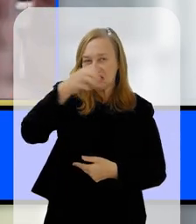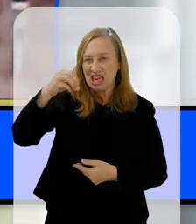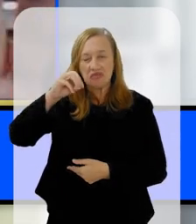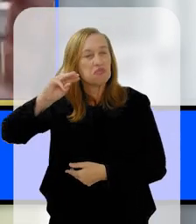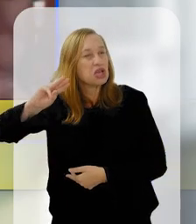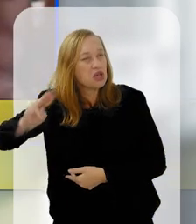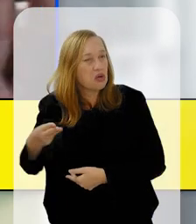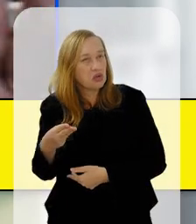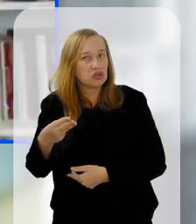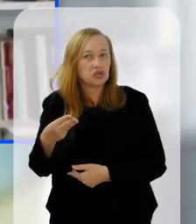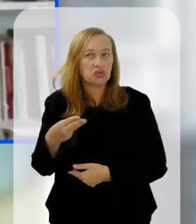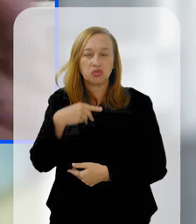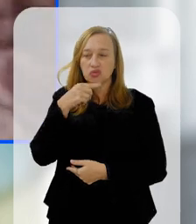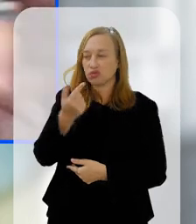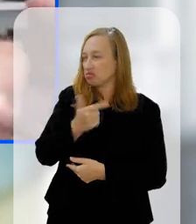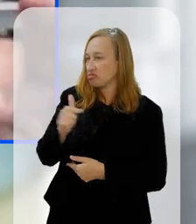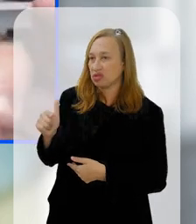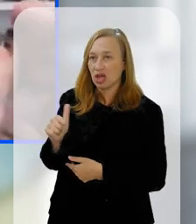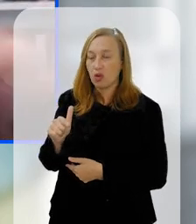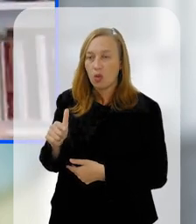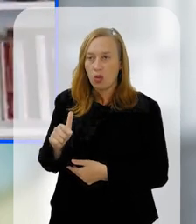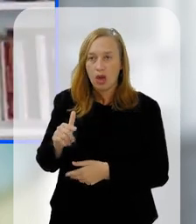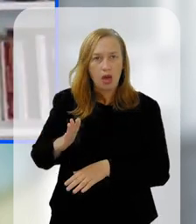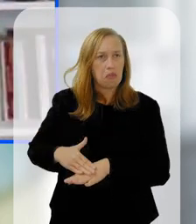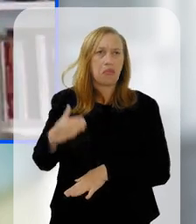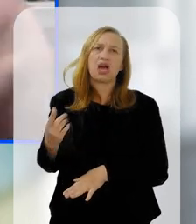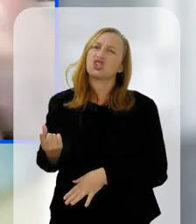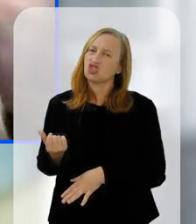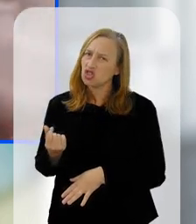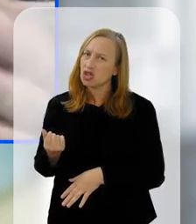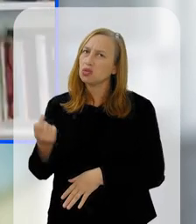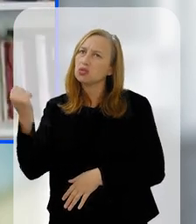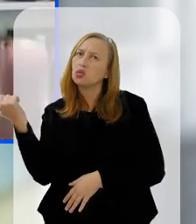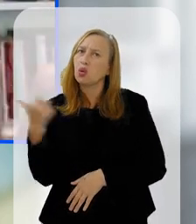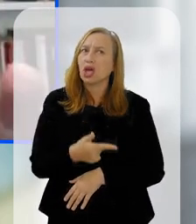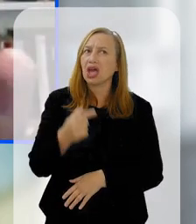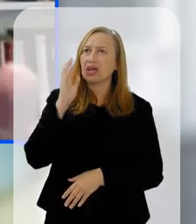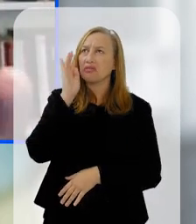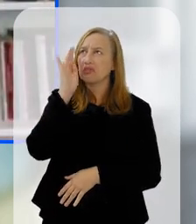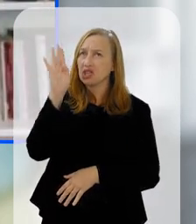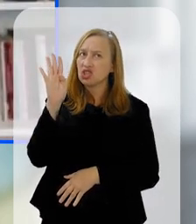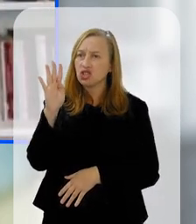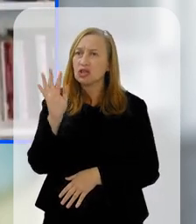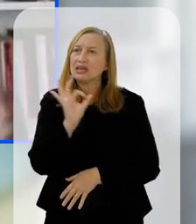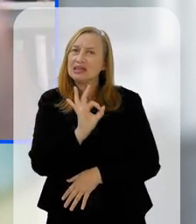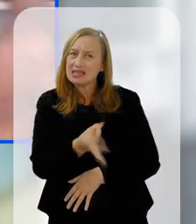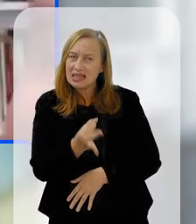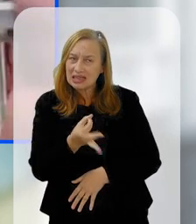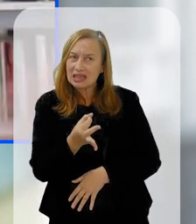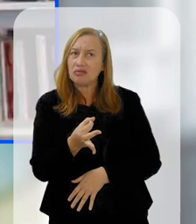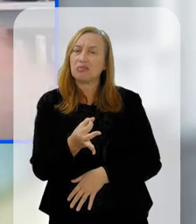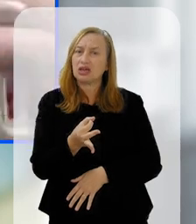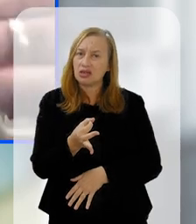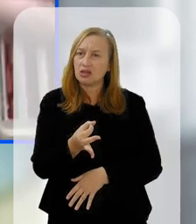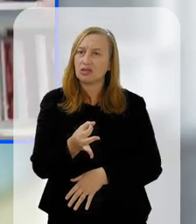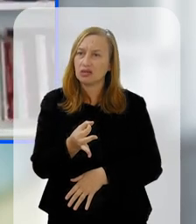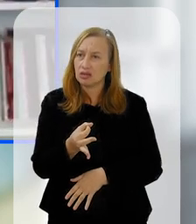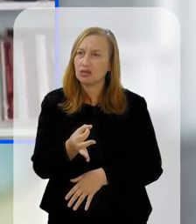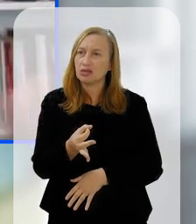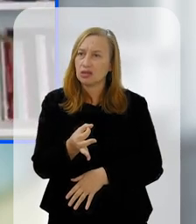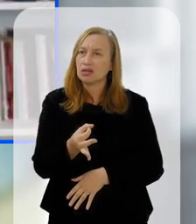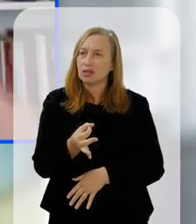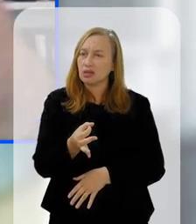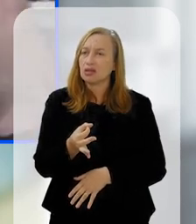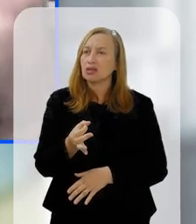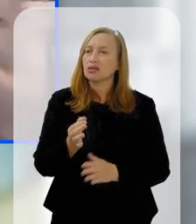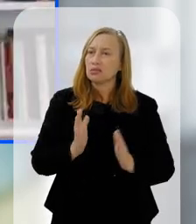100 bilhões, não tenha a menor dúvida disso, que é muito mais dinheiro do que se imagina e que, obviamente, terá que vir ao longo